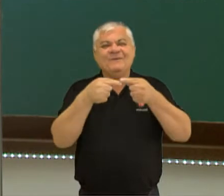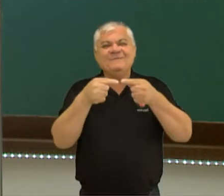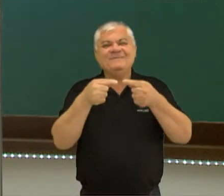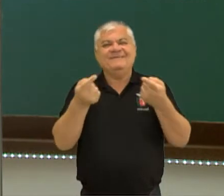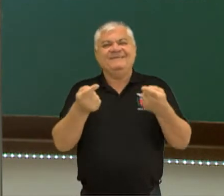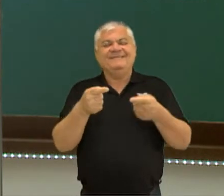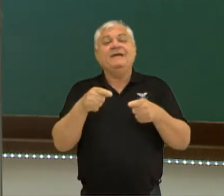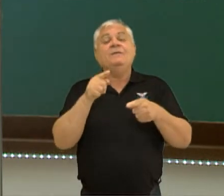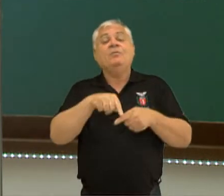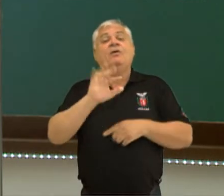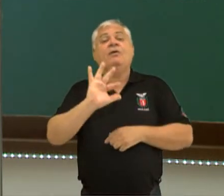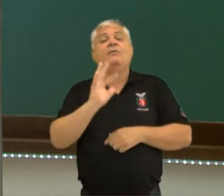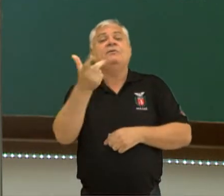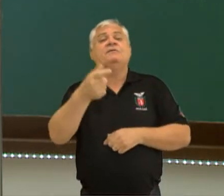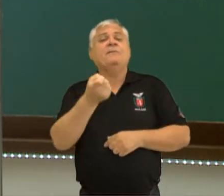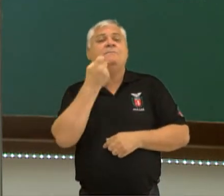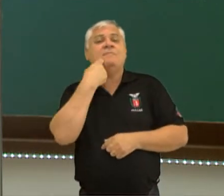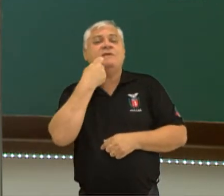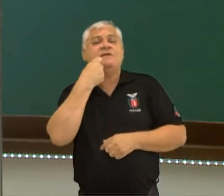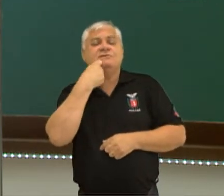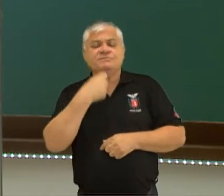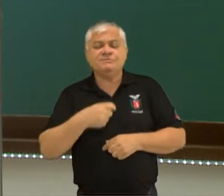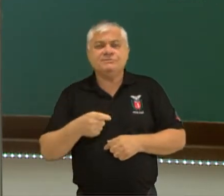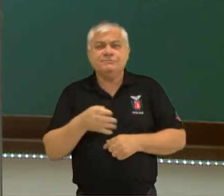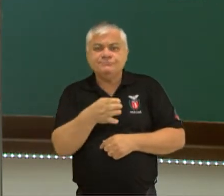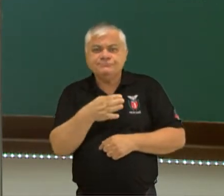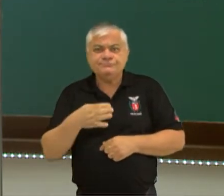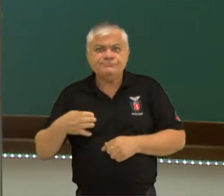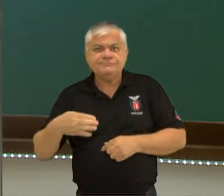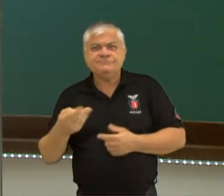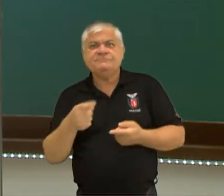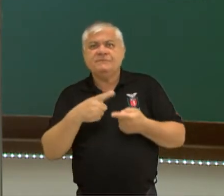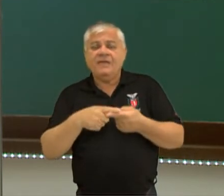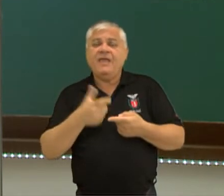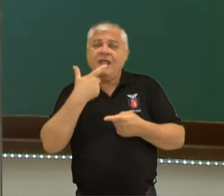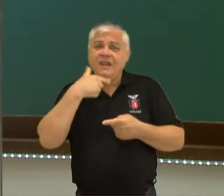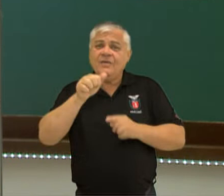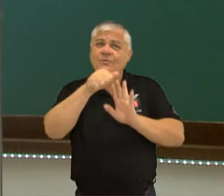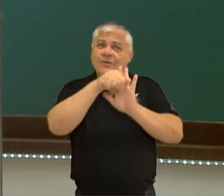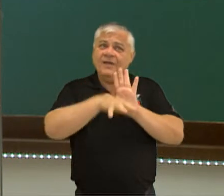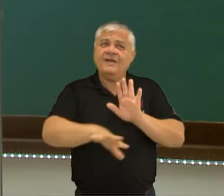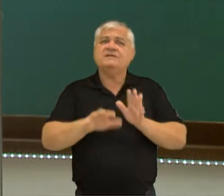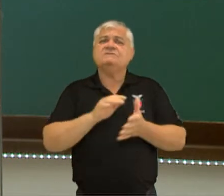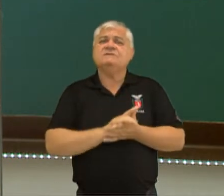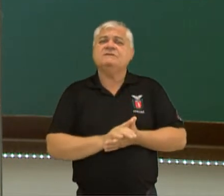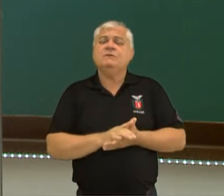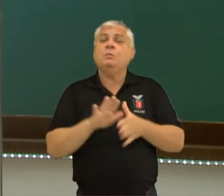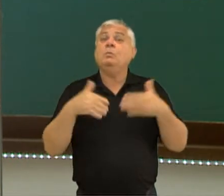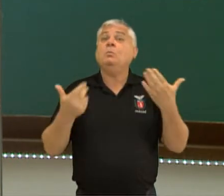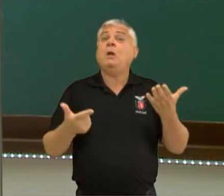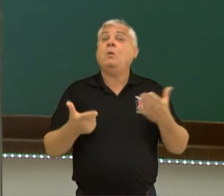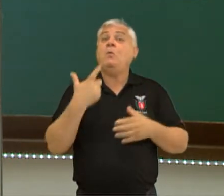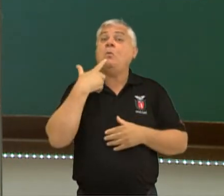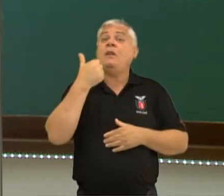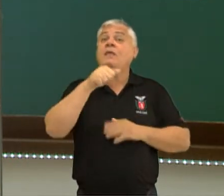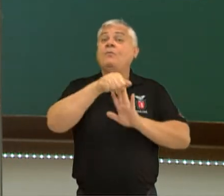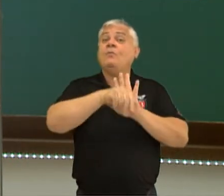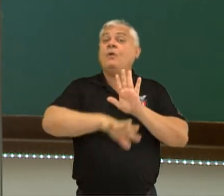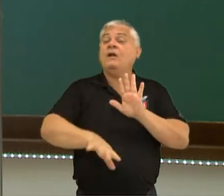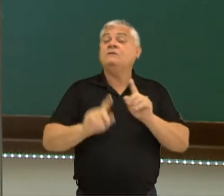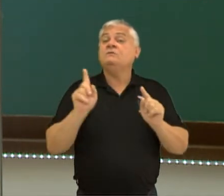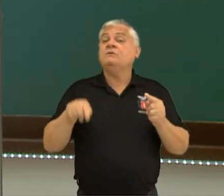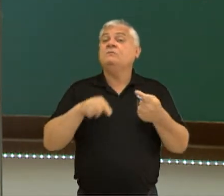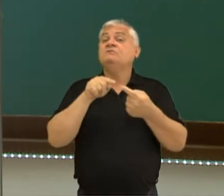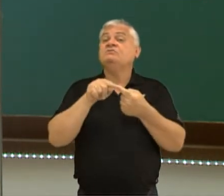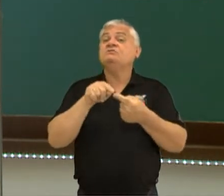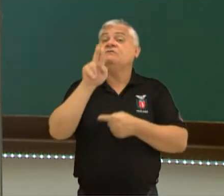essa ocorrência, é um recurso da língua, uma figura de linguagem. Então, nós vamos ver qual é ela na sequência, mas antes, qual que é o